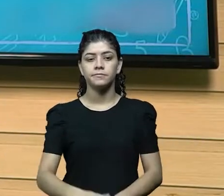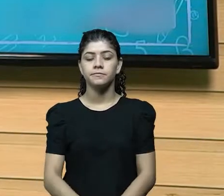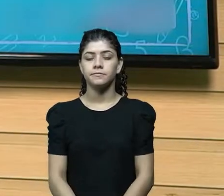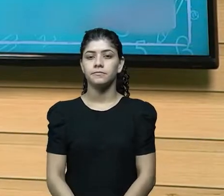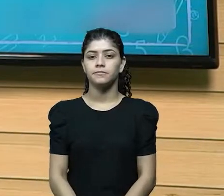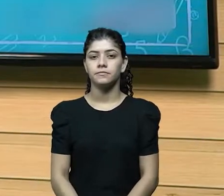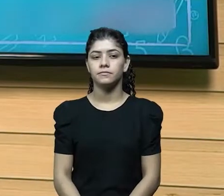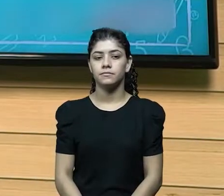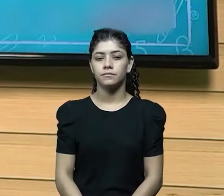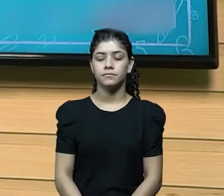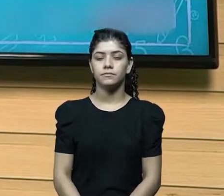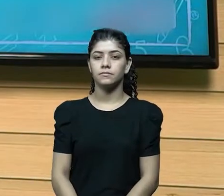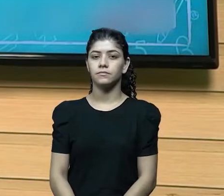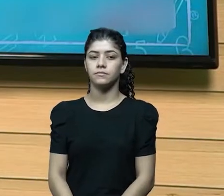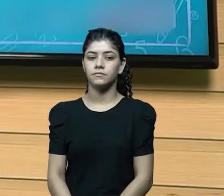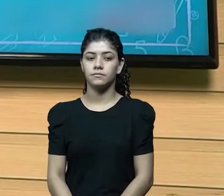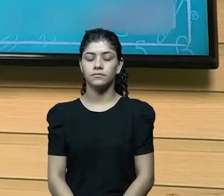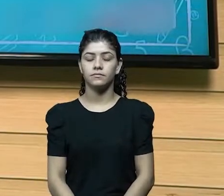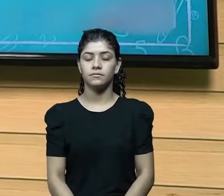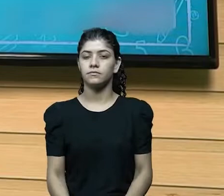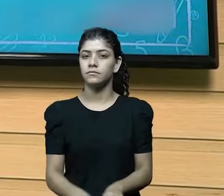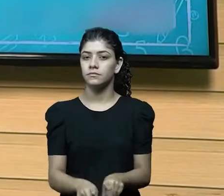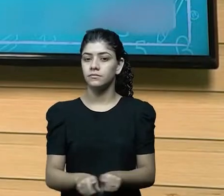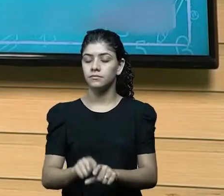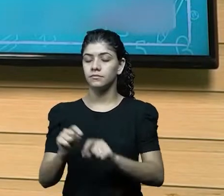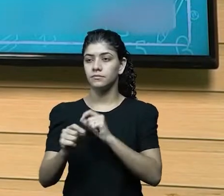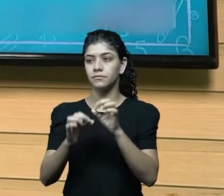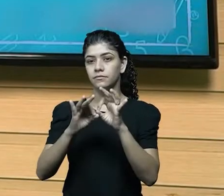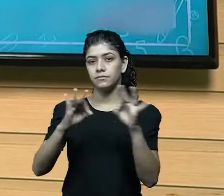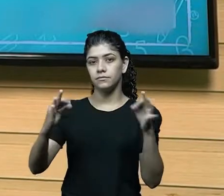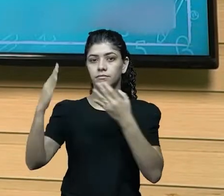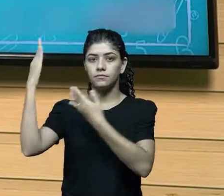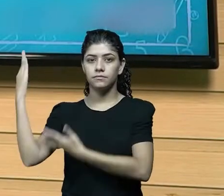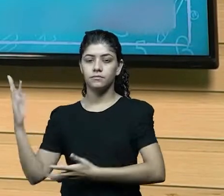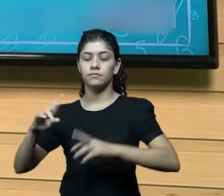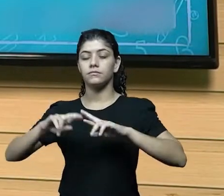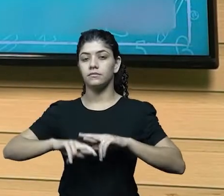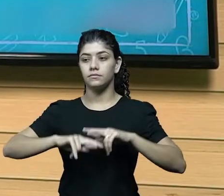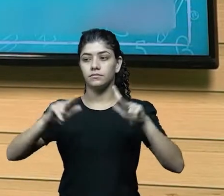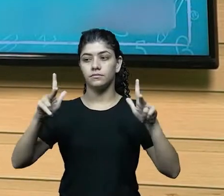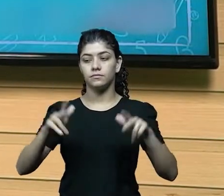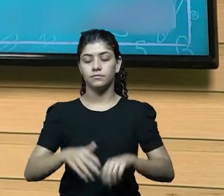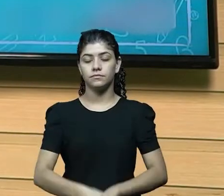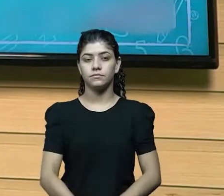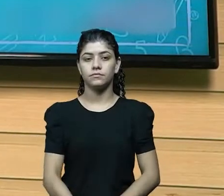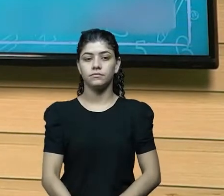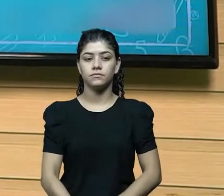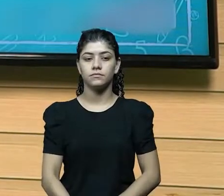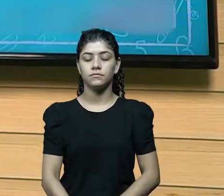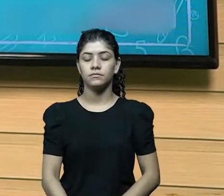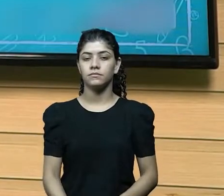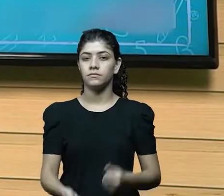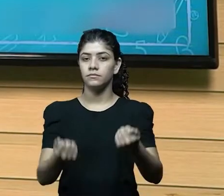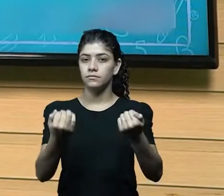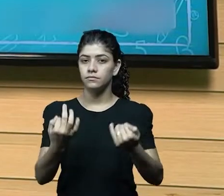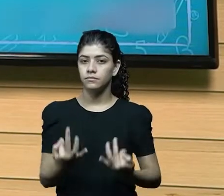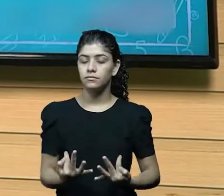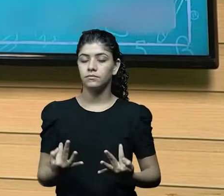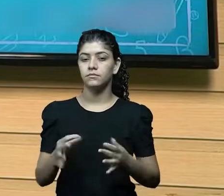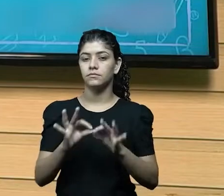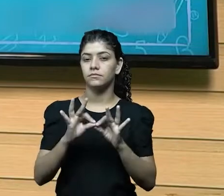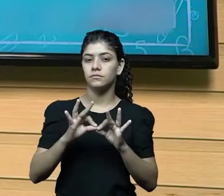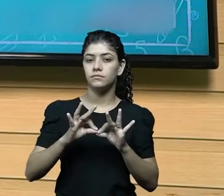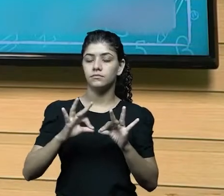outro. O mesmo vale para essa distância aqui, essa diferença de 1 milímetro, quando nós estamos falando de medidas